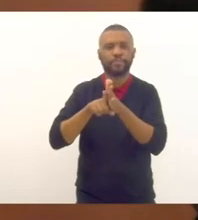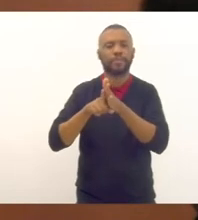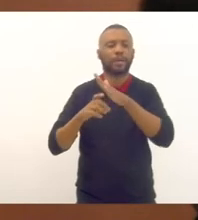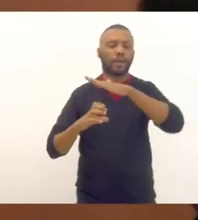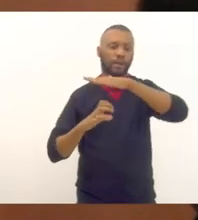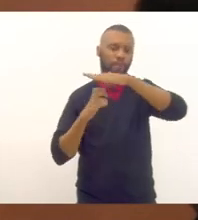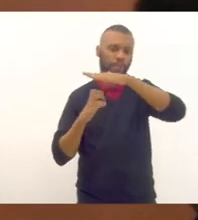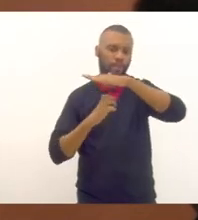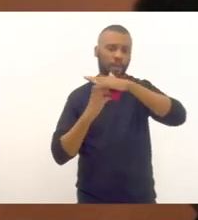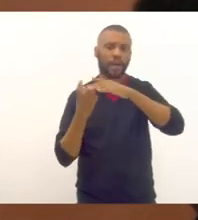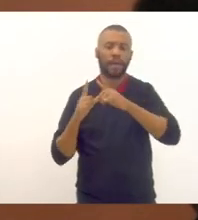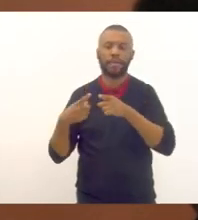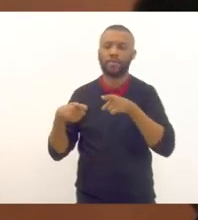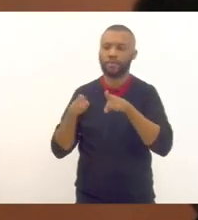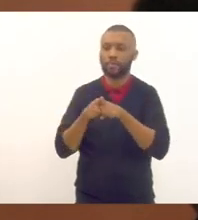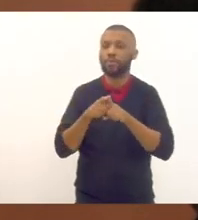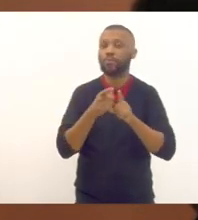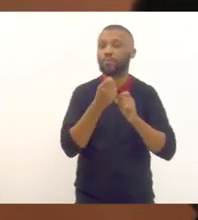as montadoras.